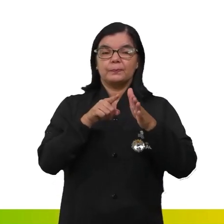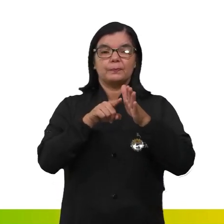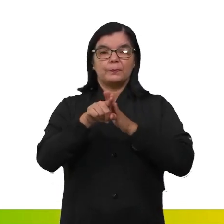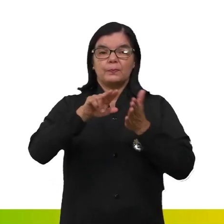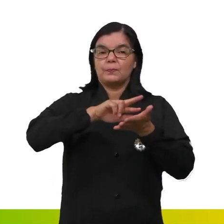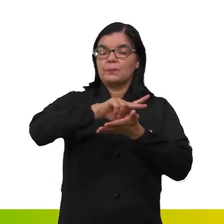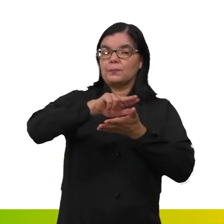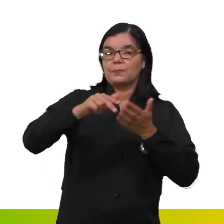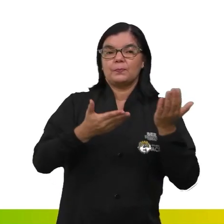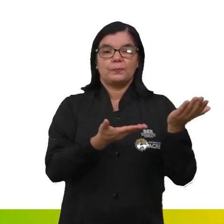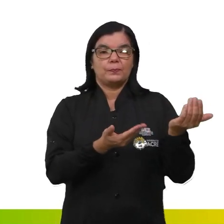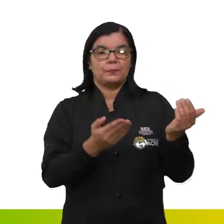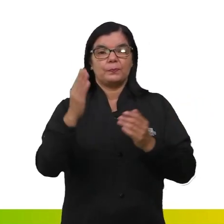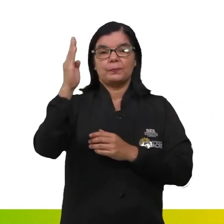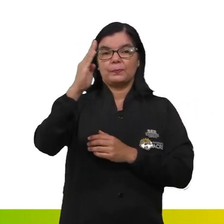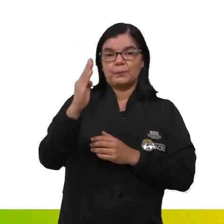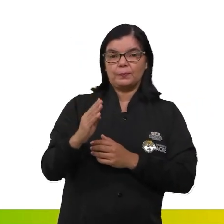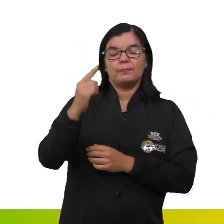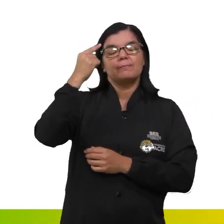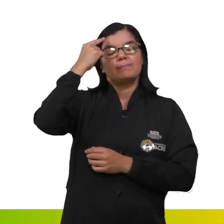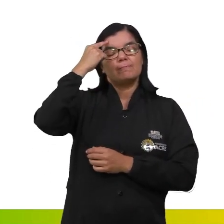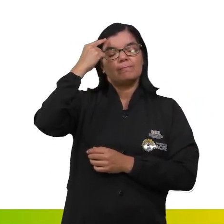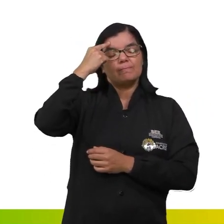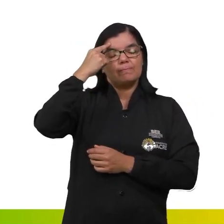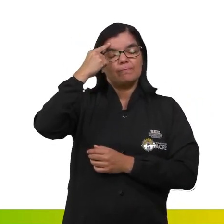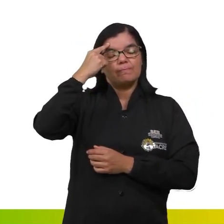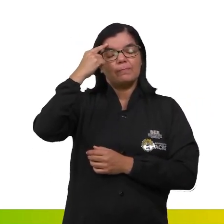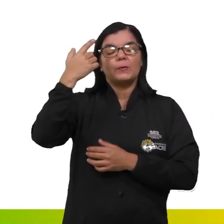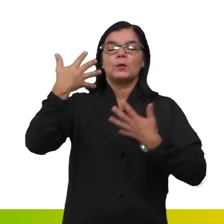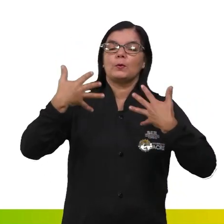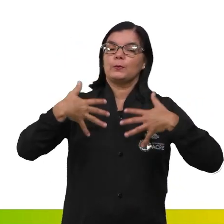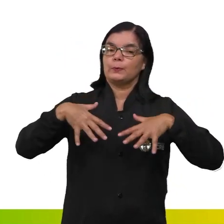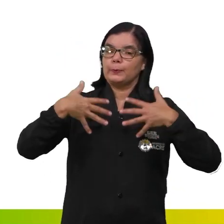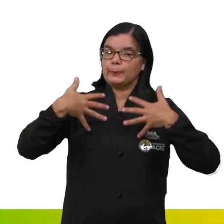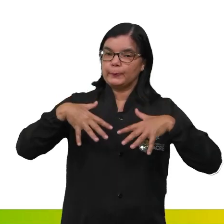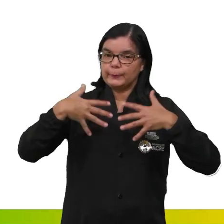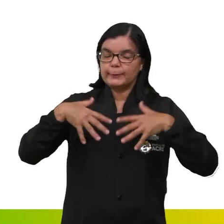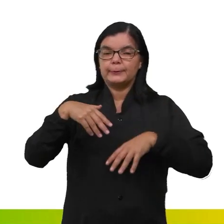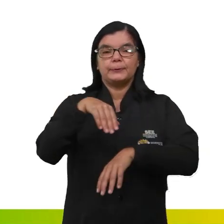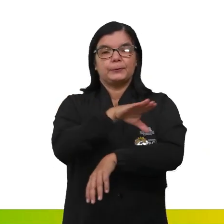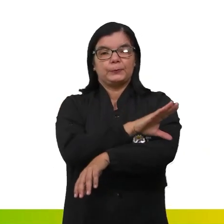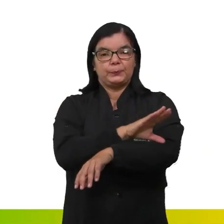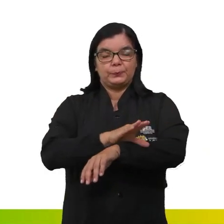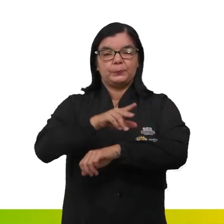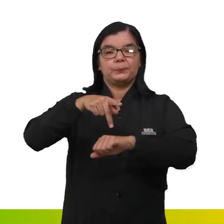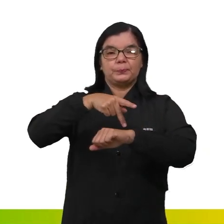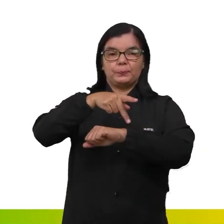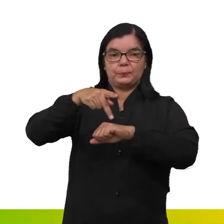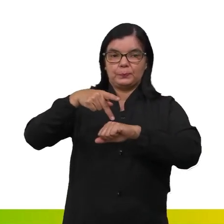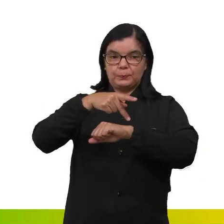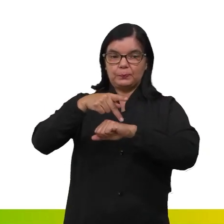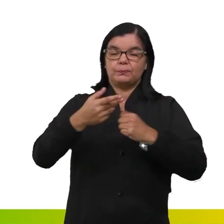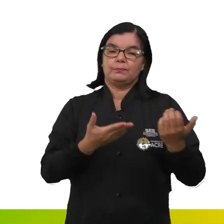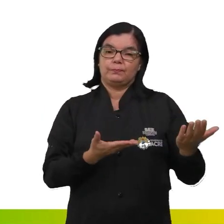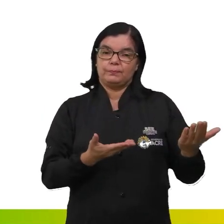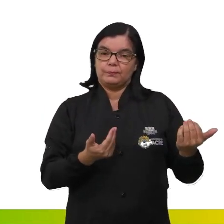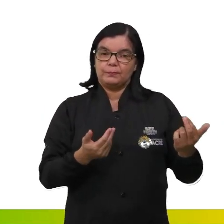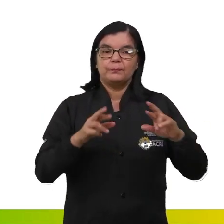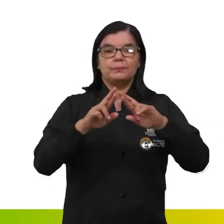multiculturalismo juvenil no Brasil é um reflexo da rica diversidade cultural do país,